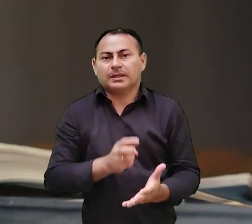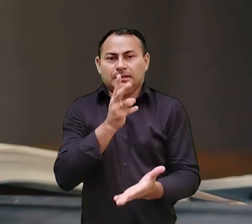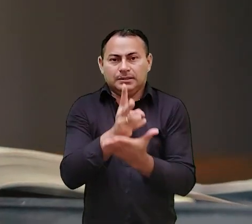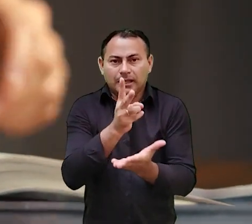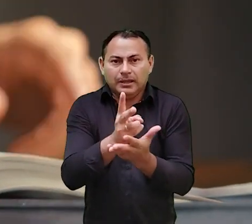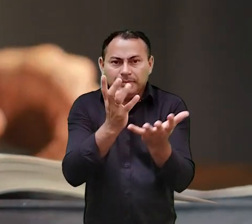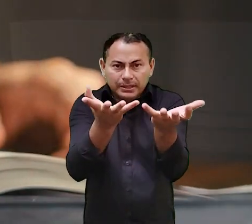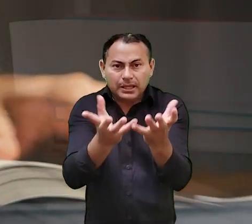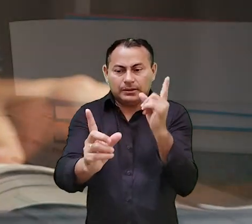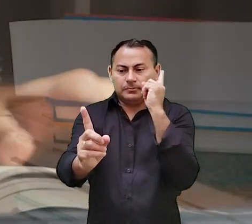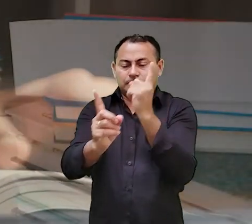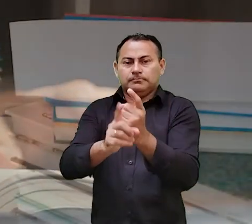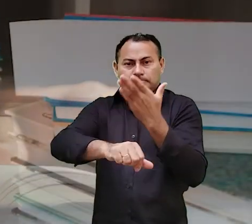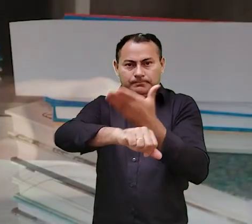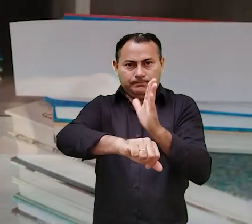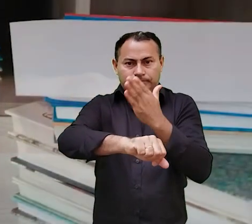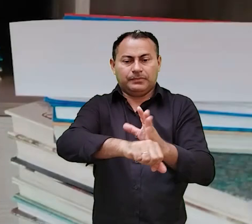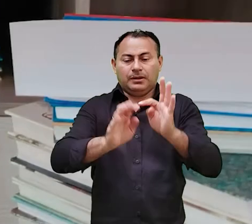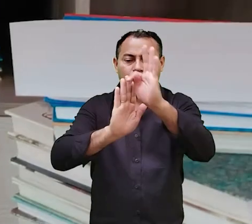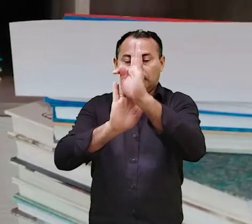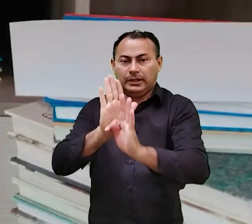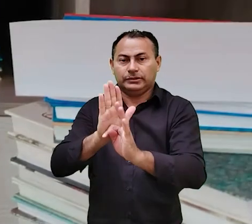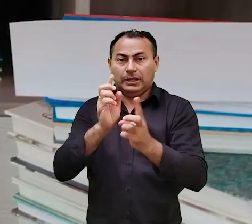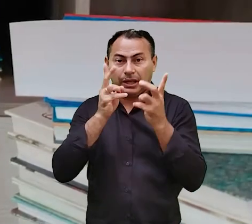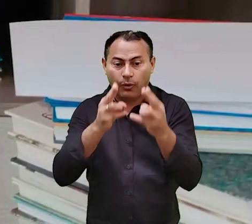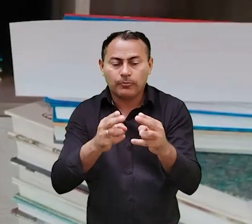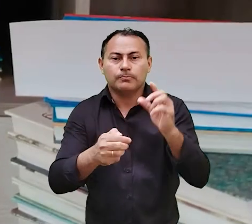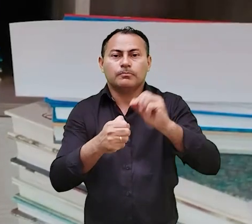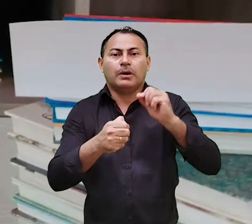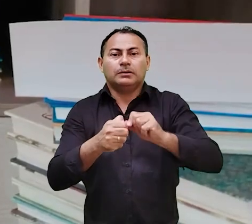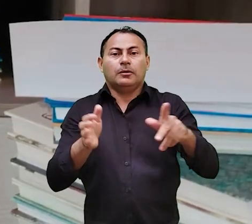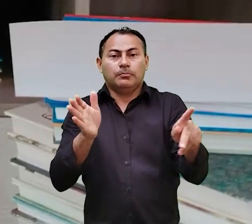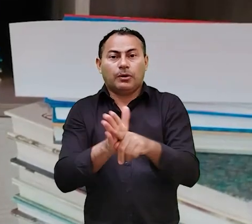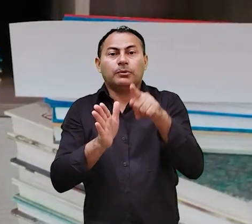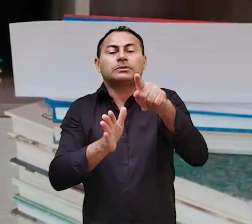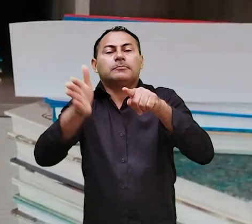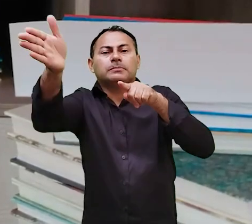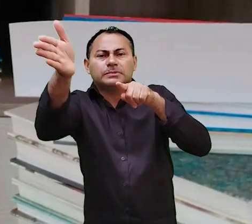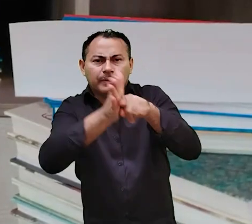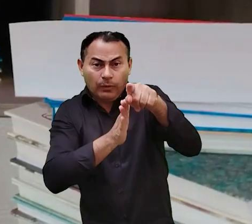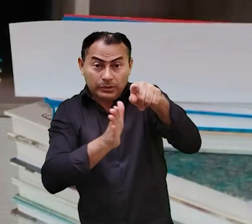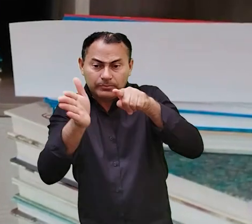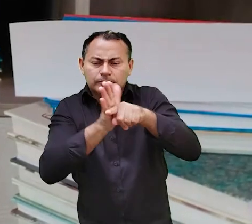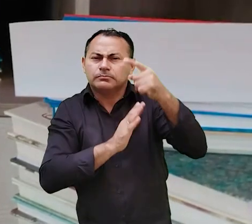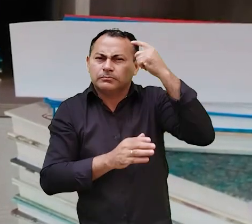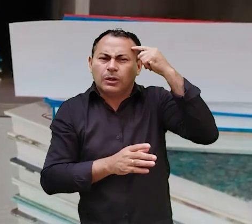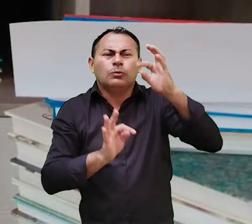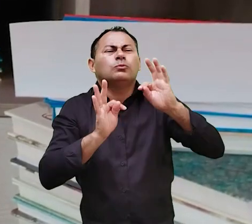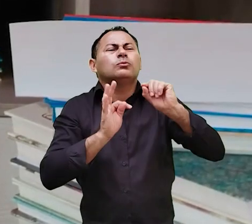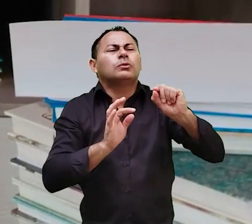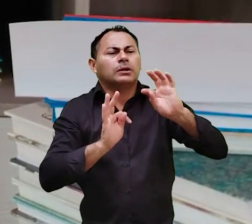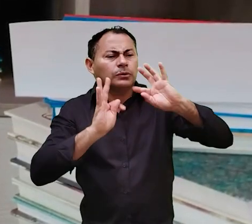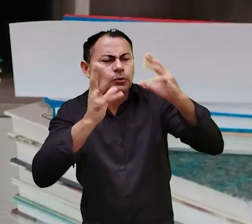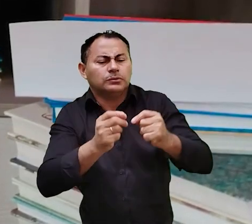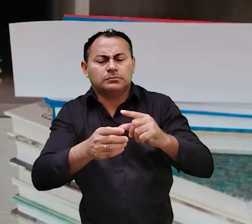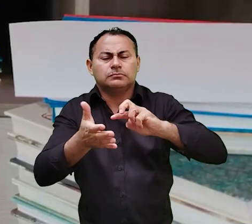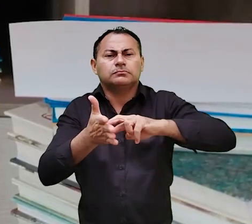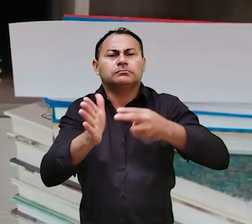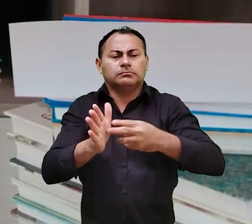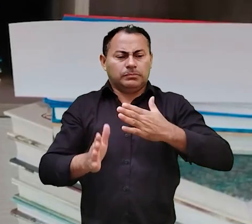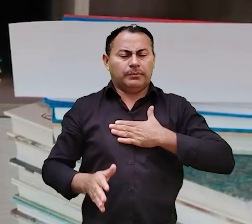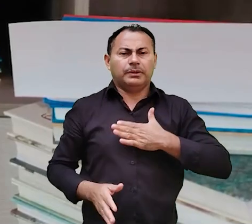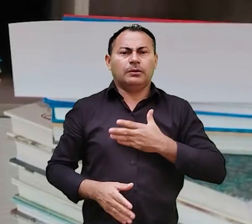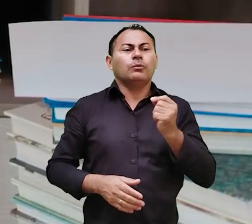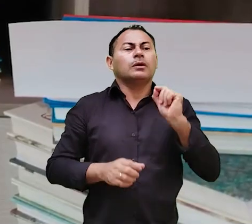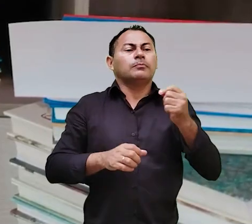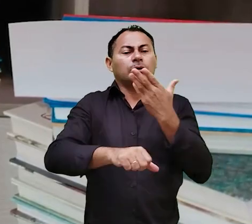sermão? Sempre que você quiser encontrar a aplicação de um texto como este, faça você mesmo a pergunta. O que tudo isso significa